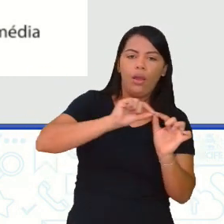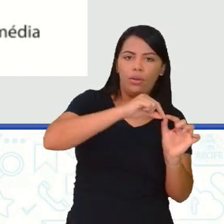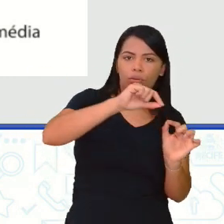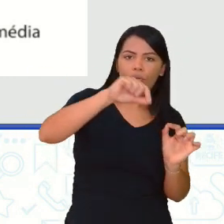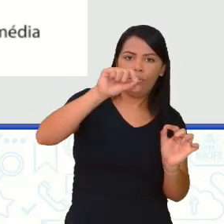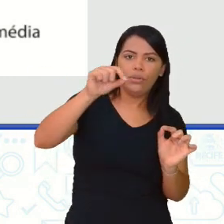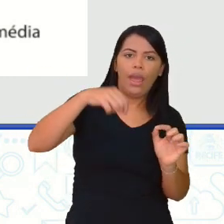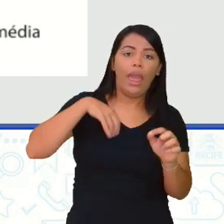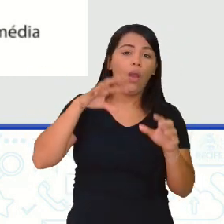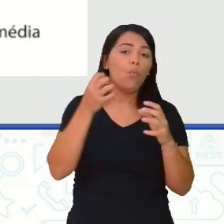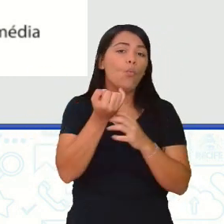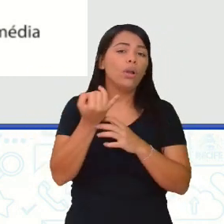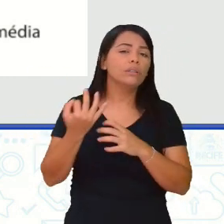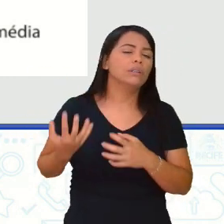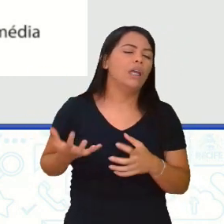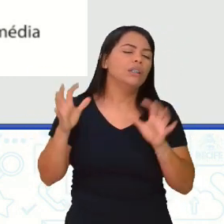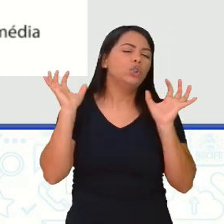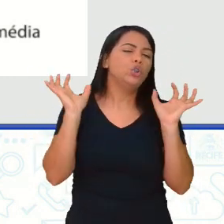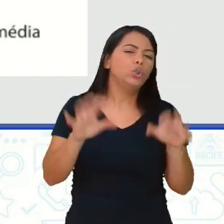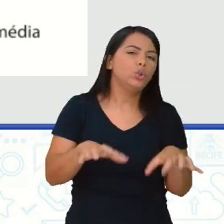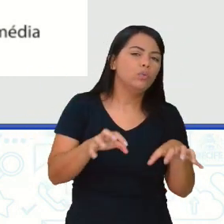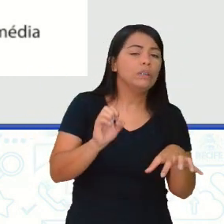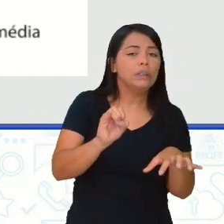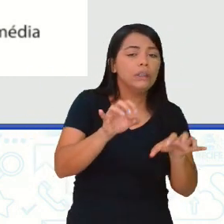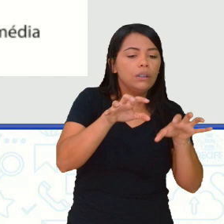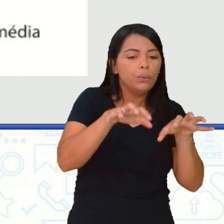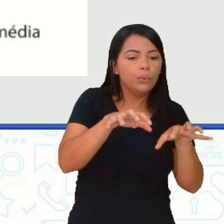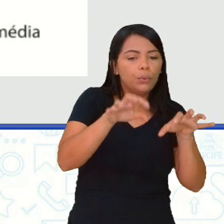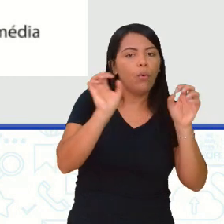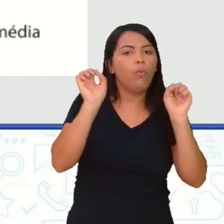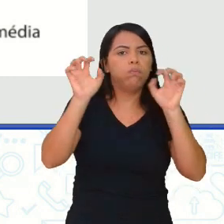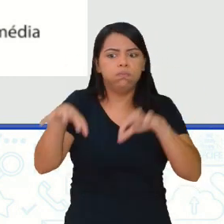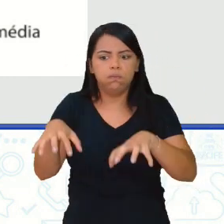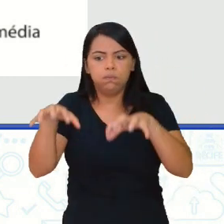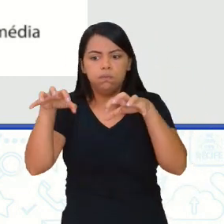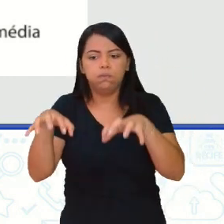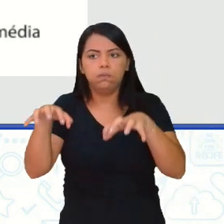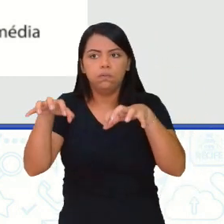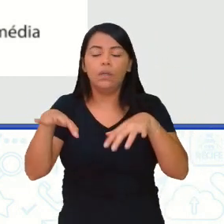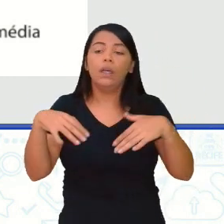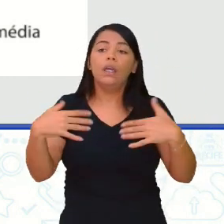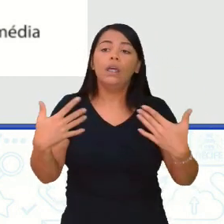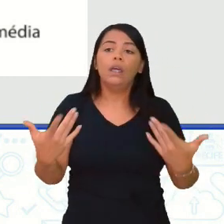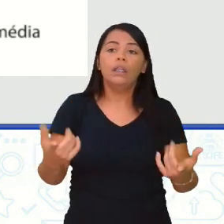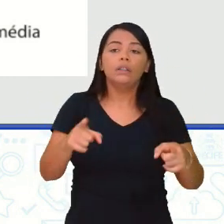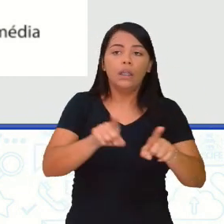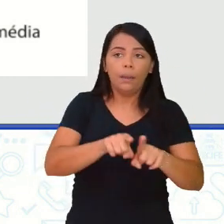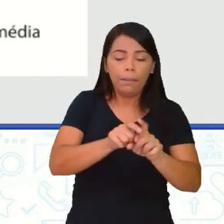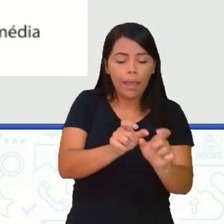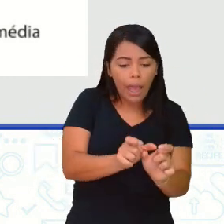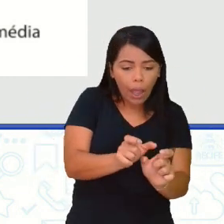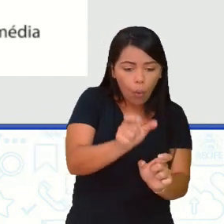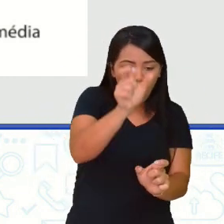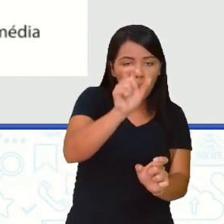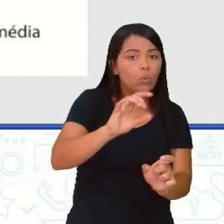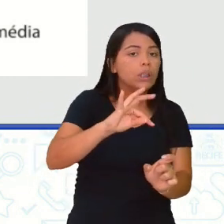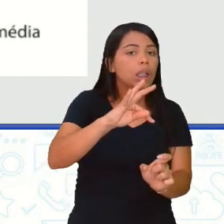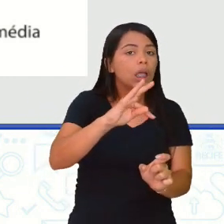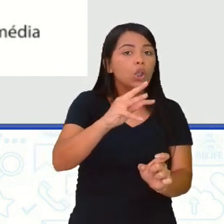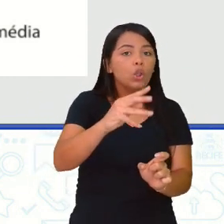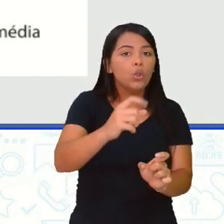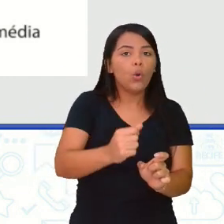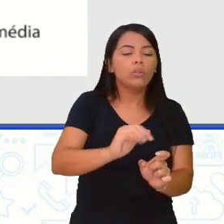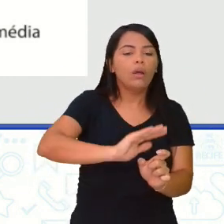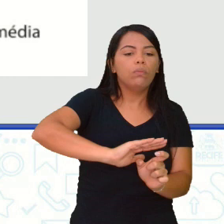de chuva, né? E a coluna que está preenchida completamente com esse